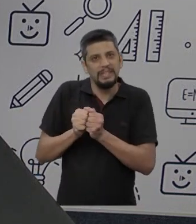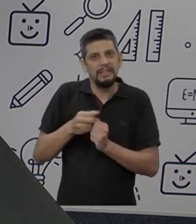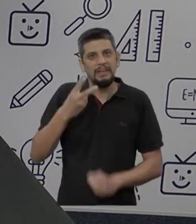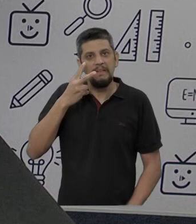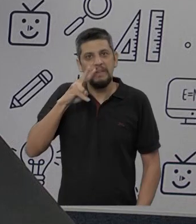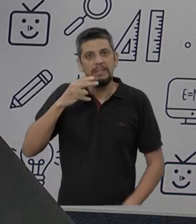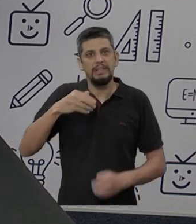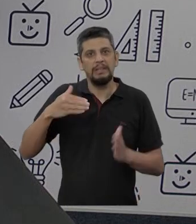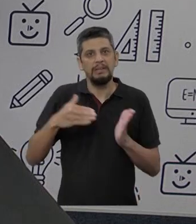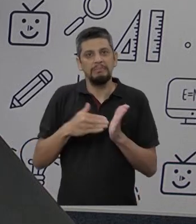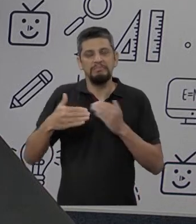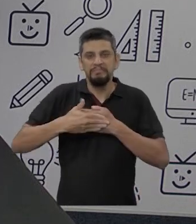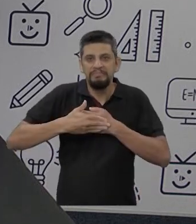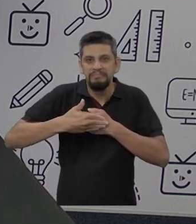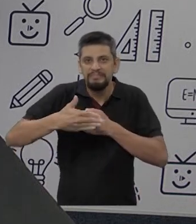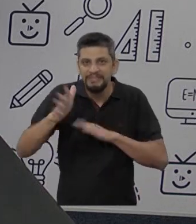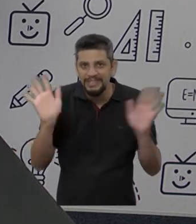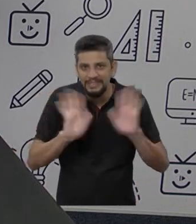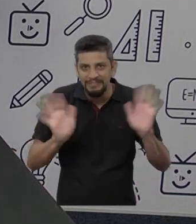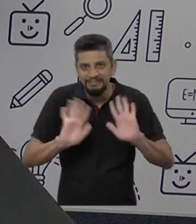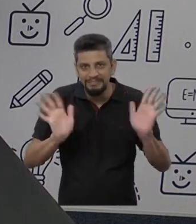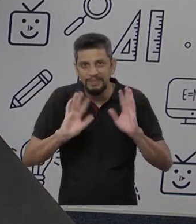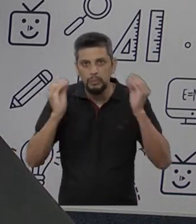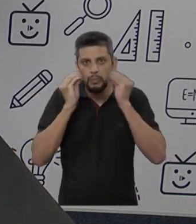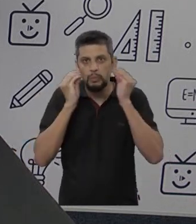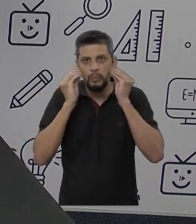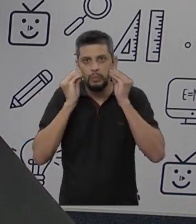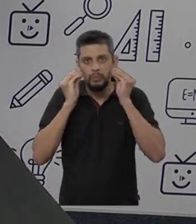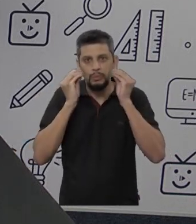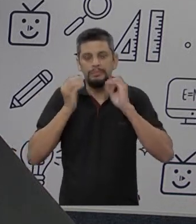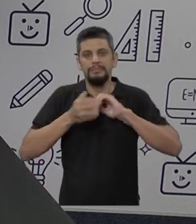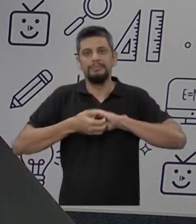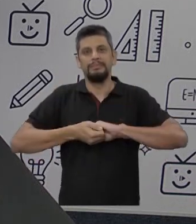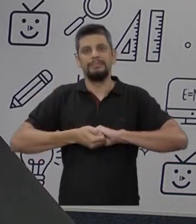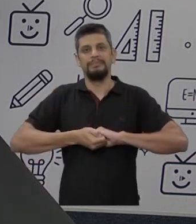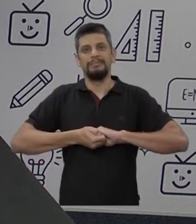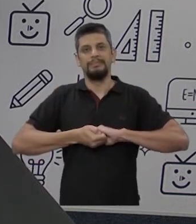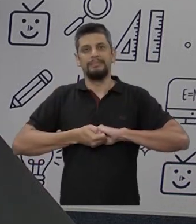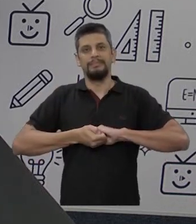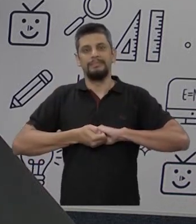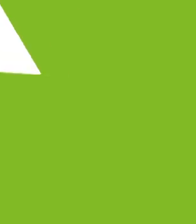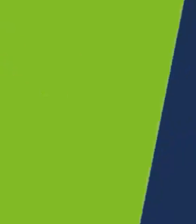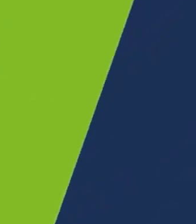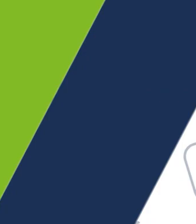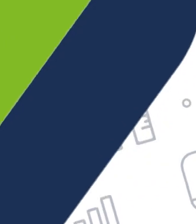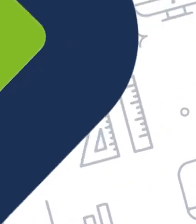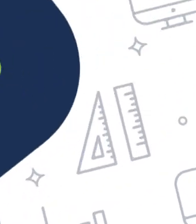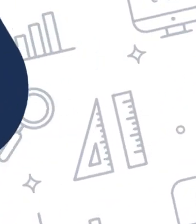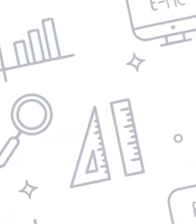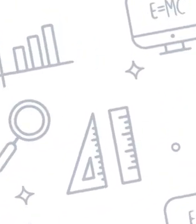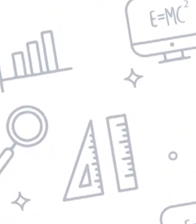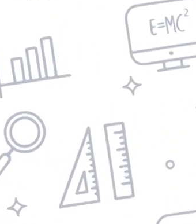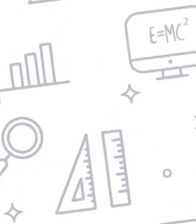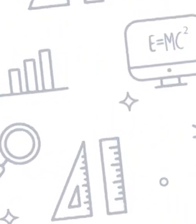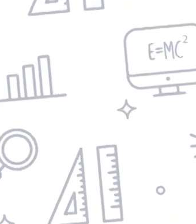companhia e a gente se vê na próxima aula. Tchau, tchau. Tchau, tchau. Beijinho a todos.